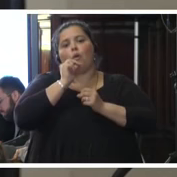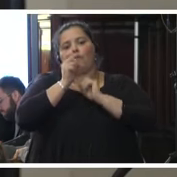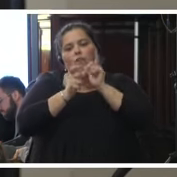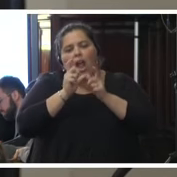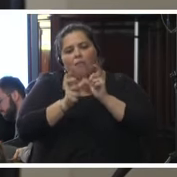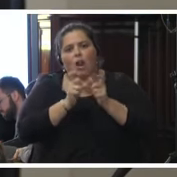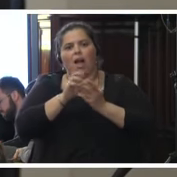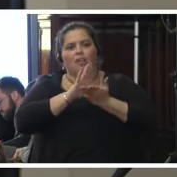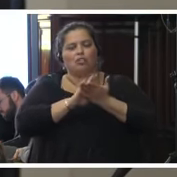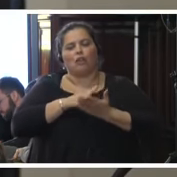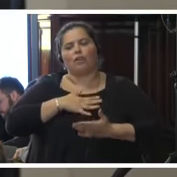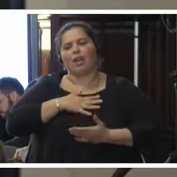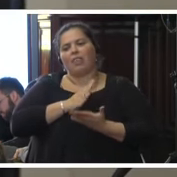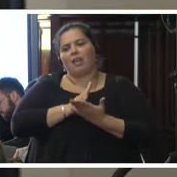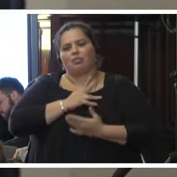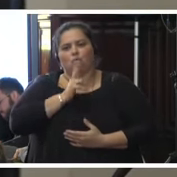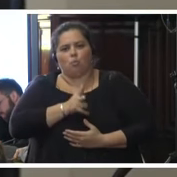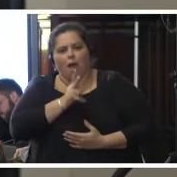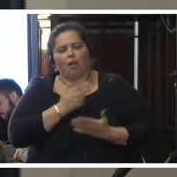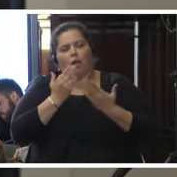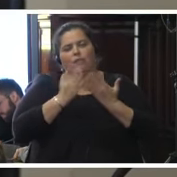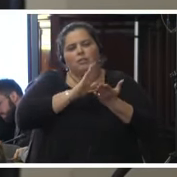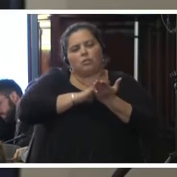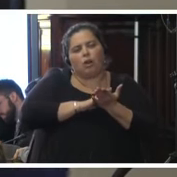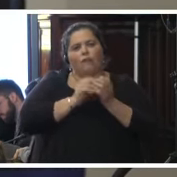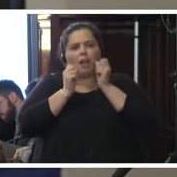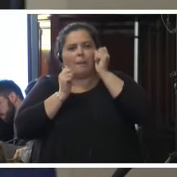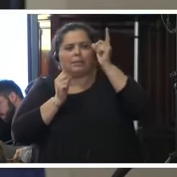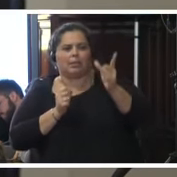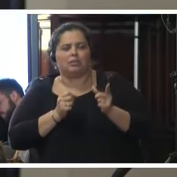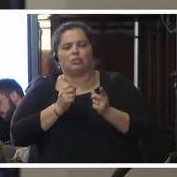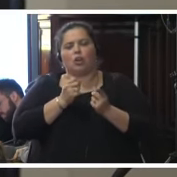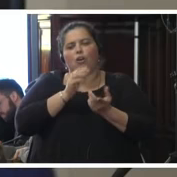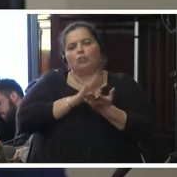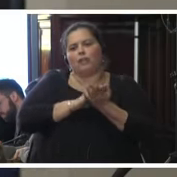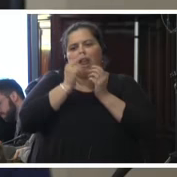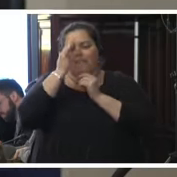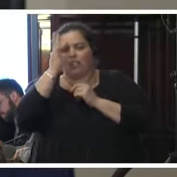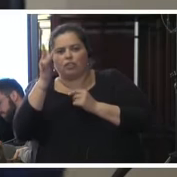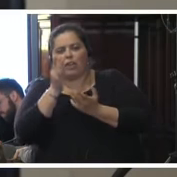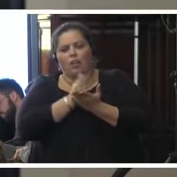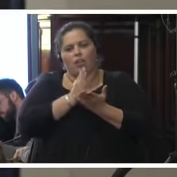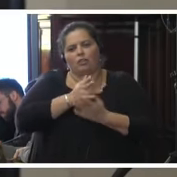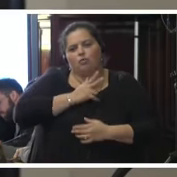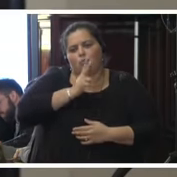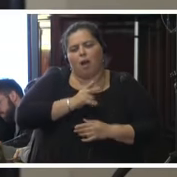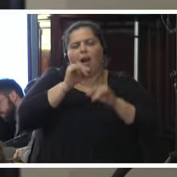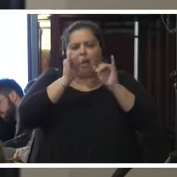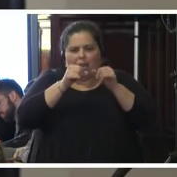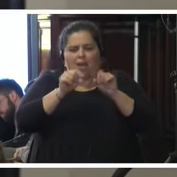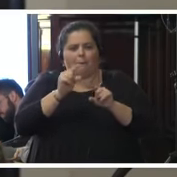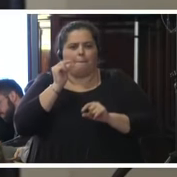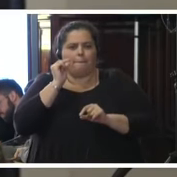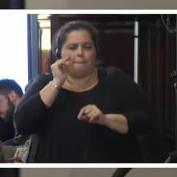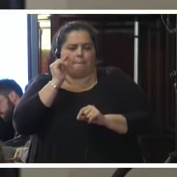da capacitação, da filosofia dos direitos humanos, que é importante entender. Eu dou aula